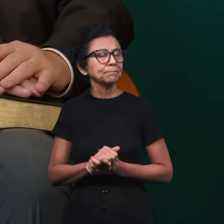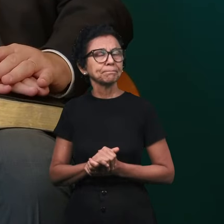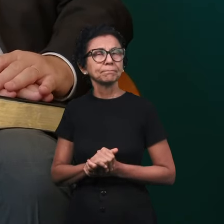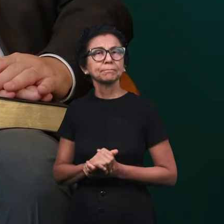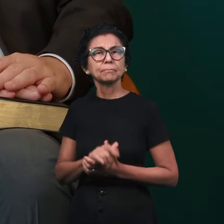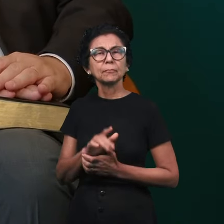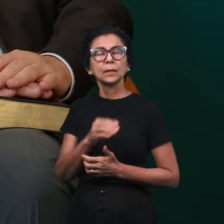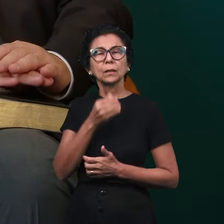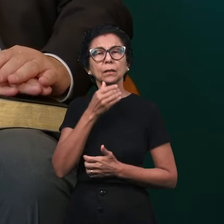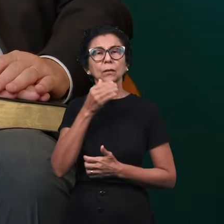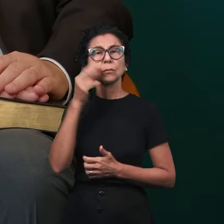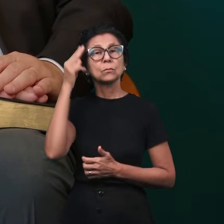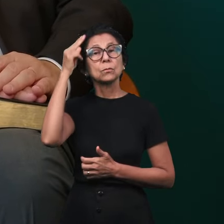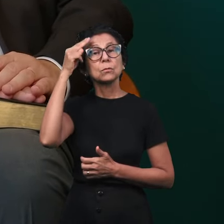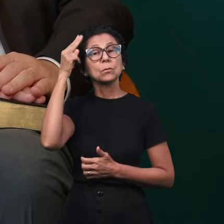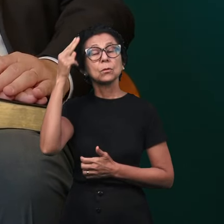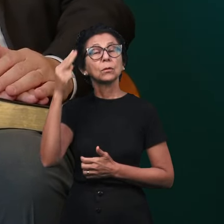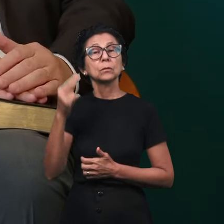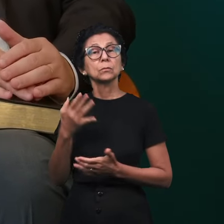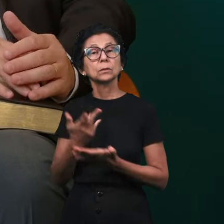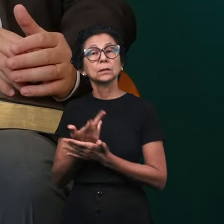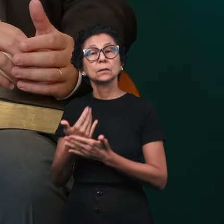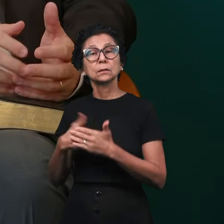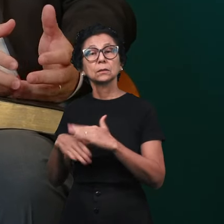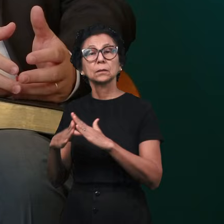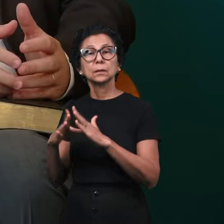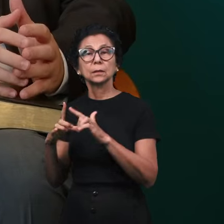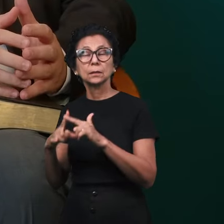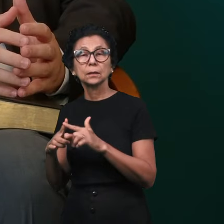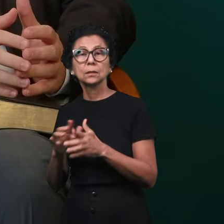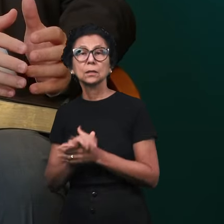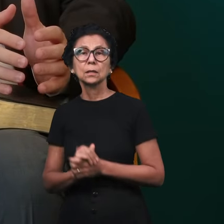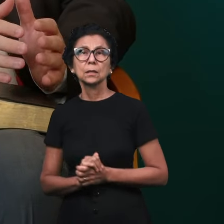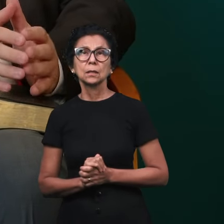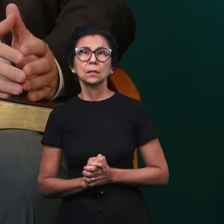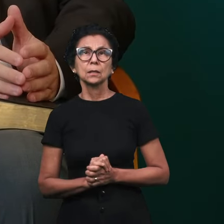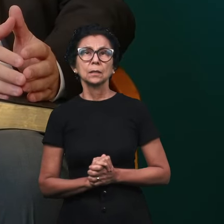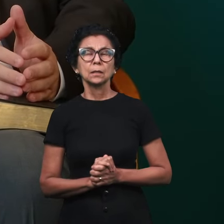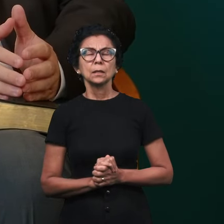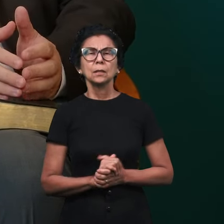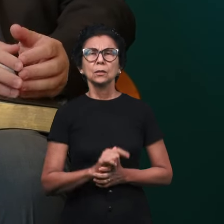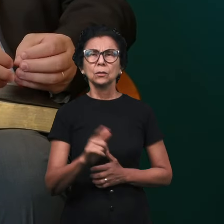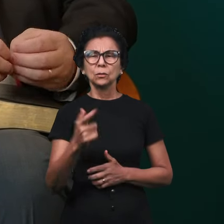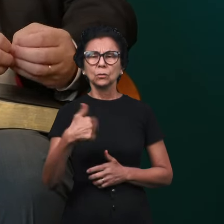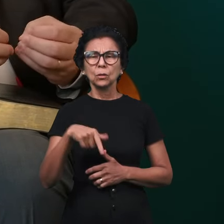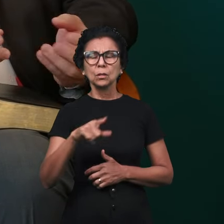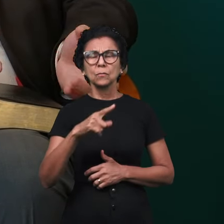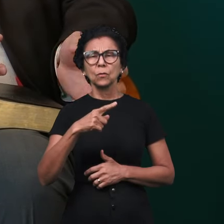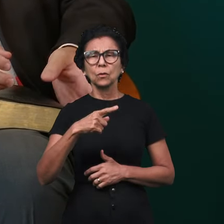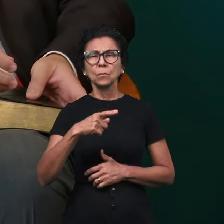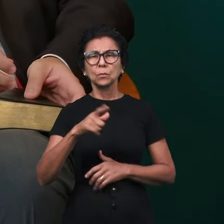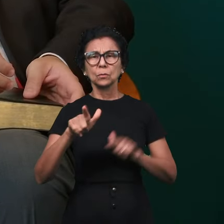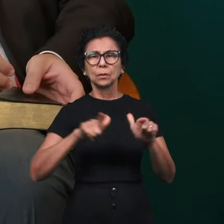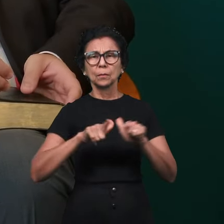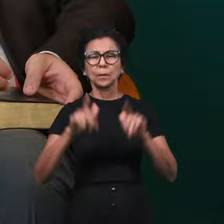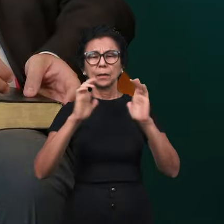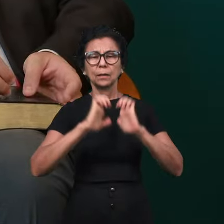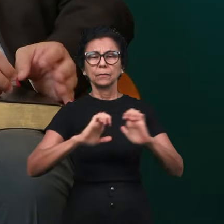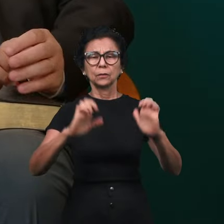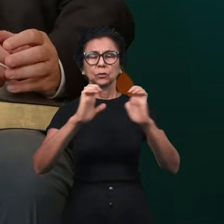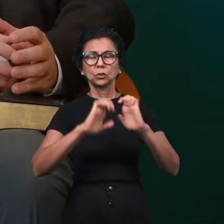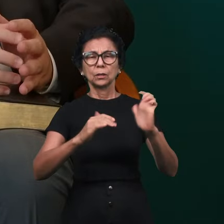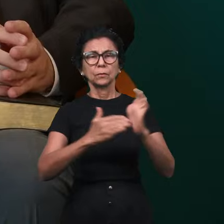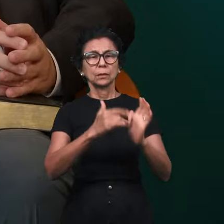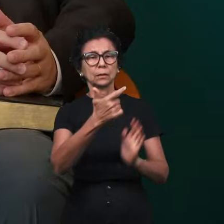experiência há pouco tempo com sonho na igreja. Nós realizamos um trabalho que se chama Evangelho Sem Fronteiras. Todas as nossas igrejas Cristã